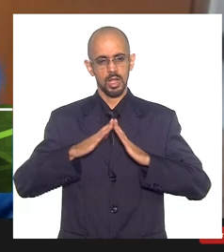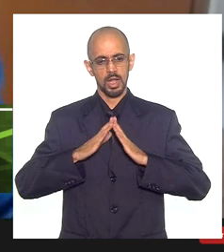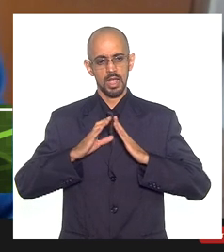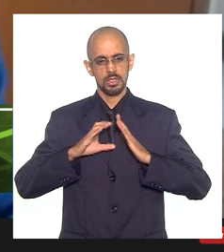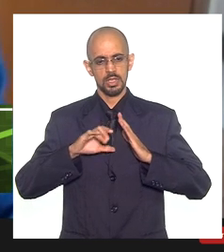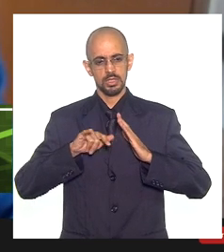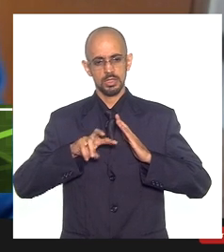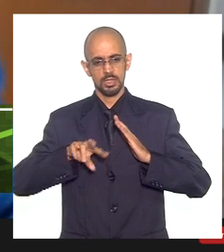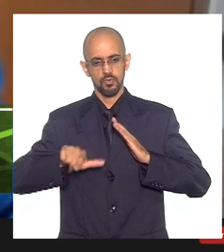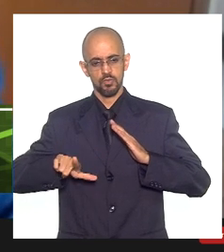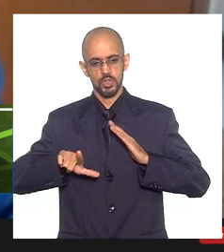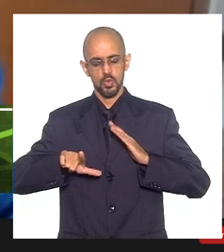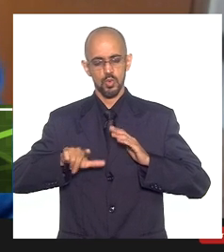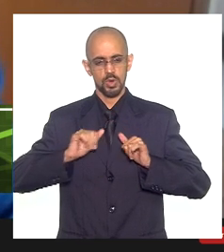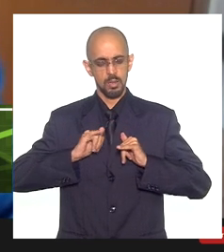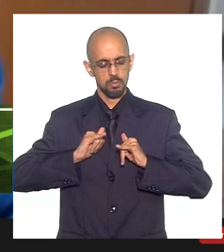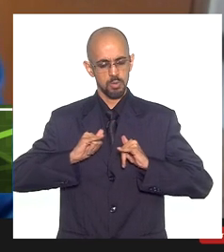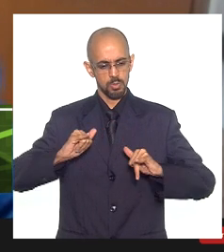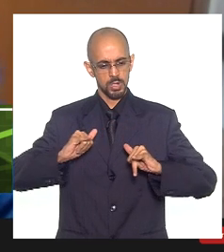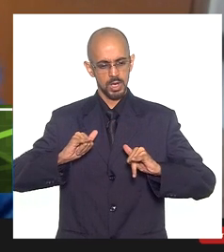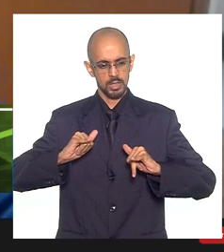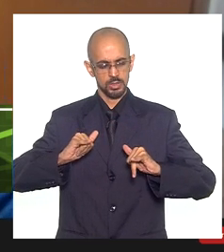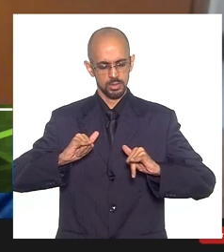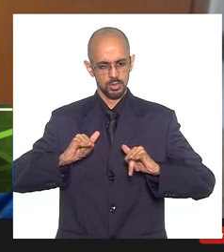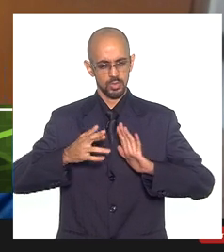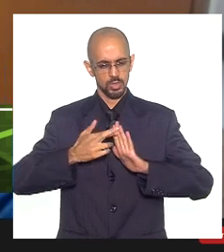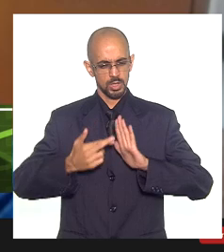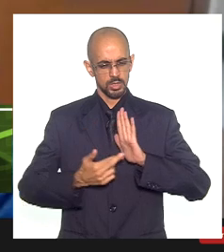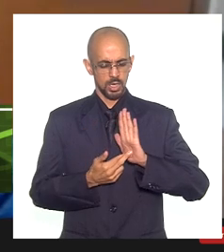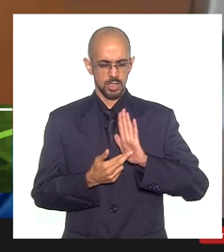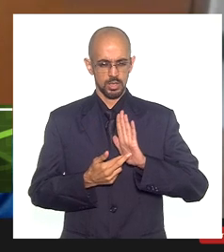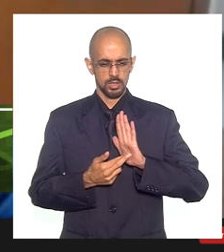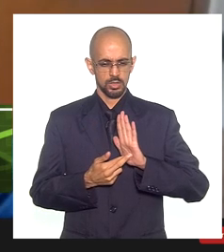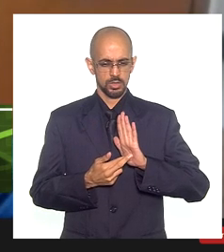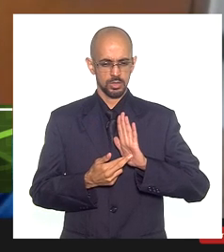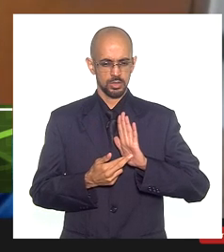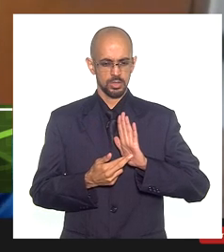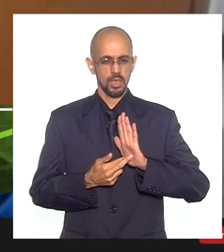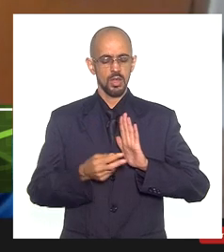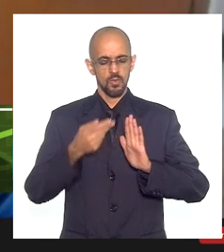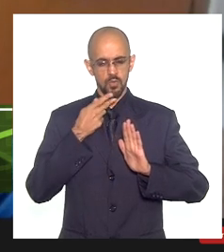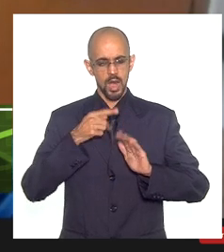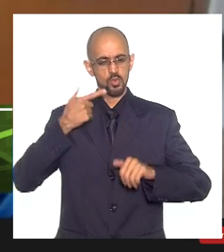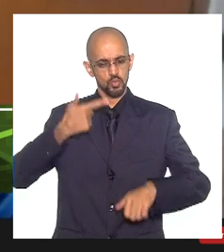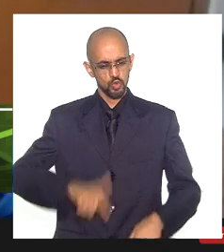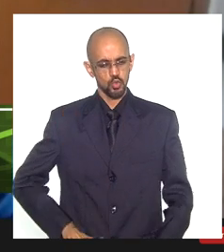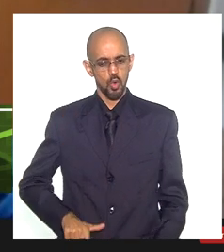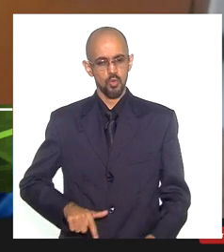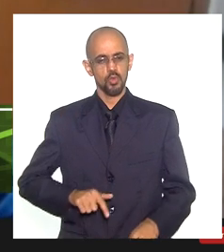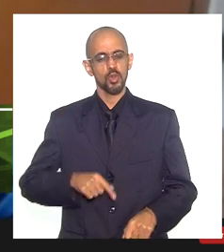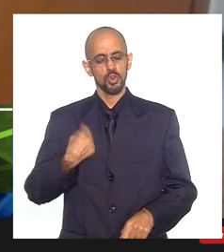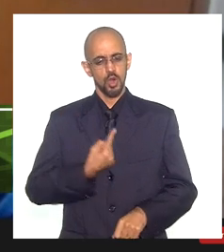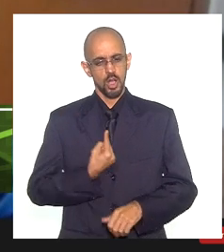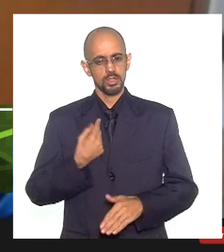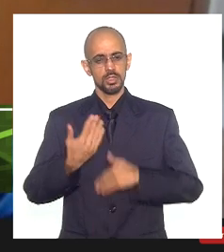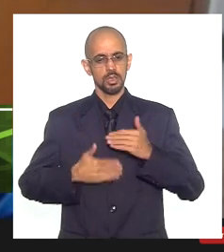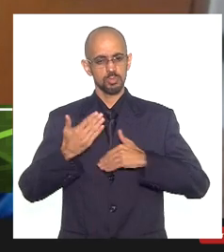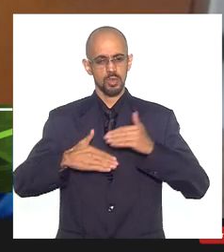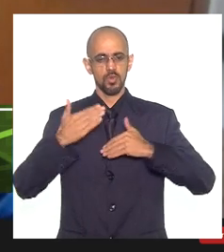da publicação e da parametrização. Volto a dizer que estamos avançando nesse ponto